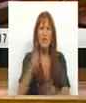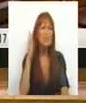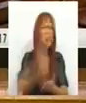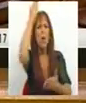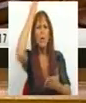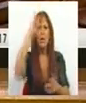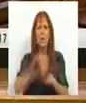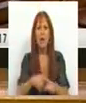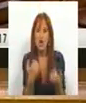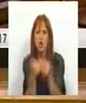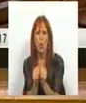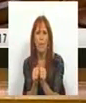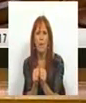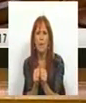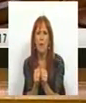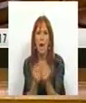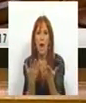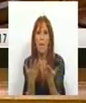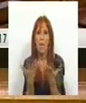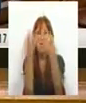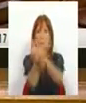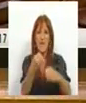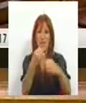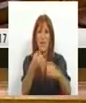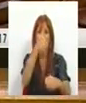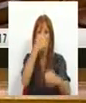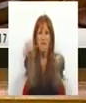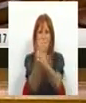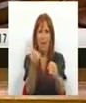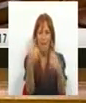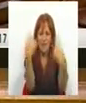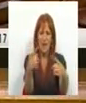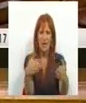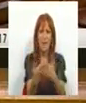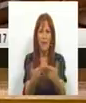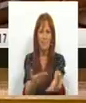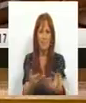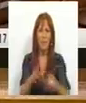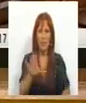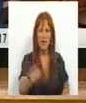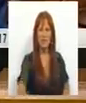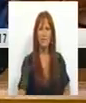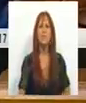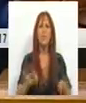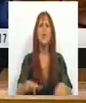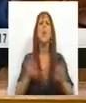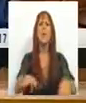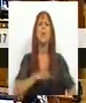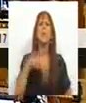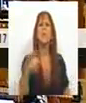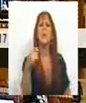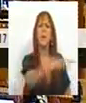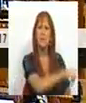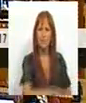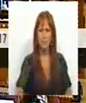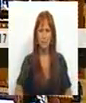apenas para esconder a mão vazia, cheia de nada, que têm para oferecer ao país. Tem que concluir, Sr. Deputado, faz favor. Concluo, Sr.